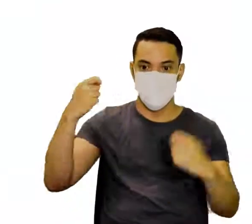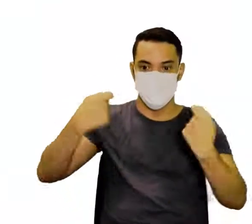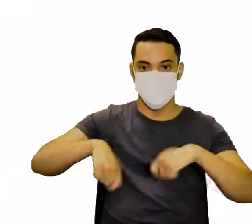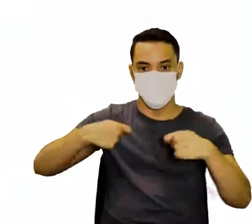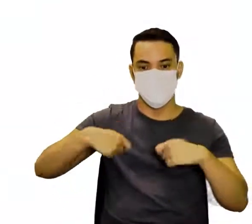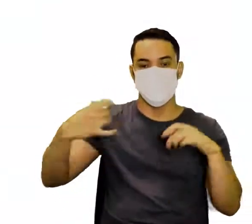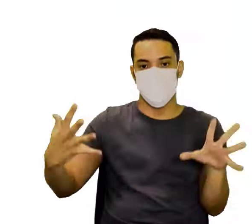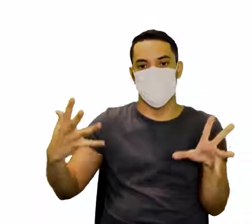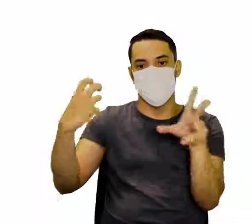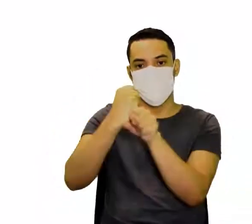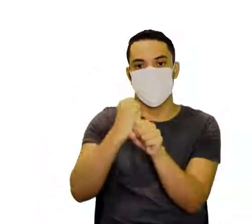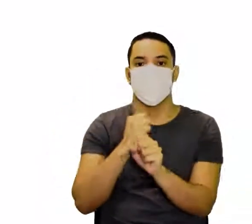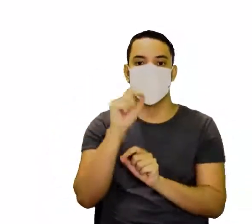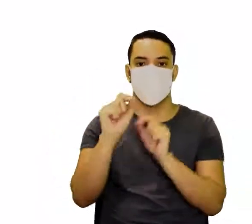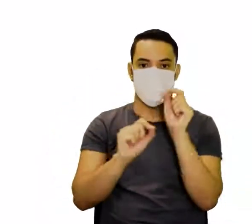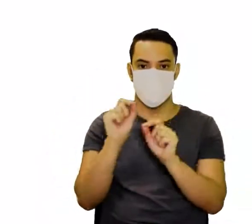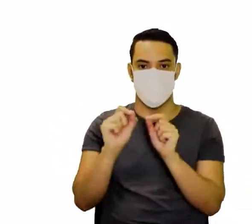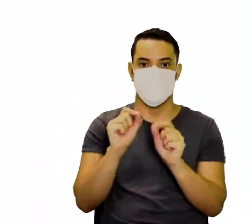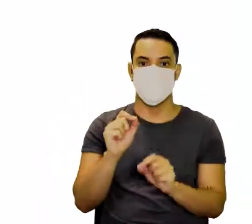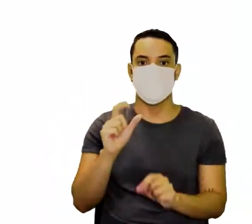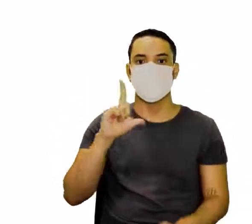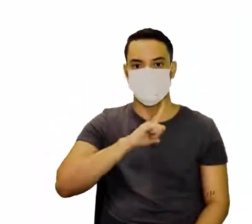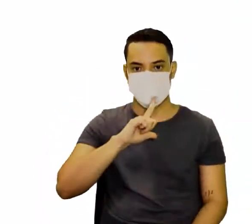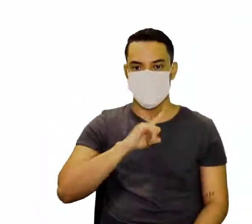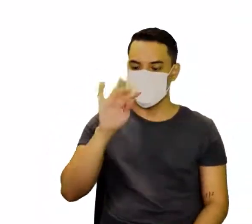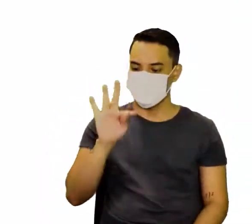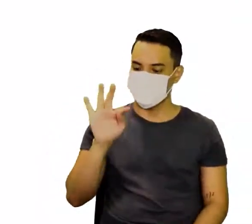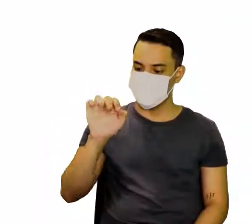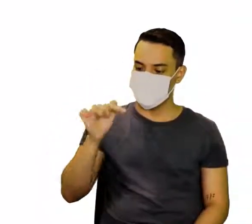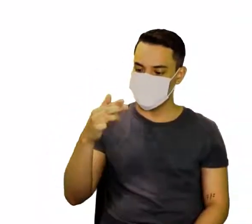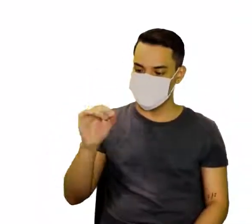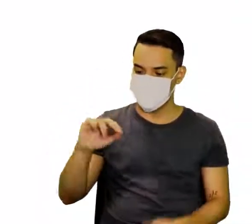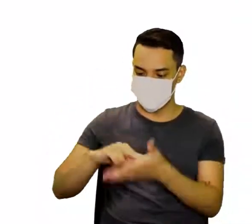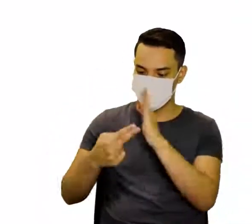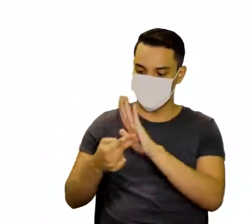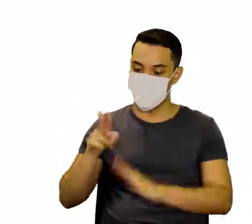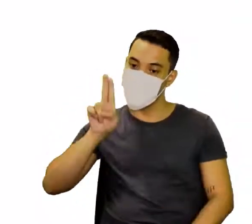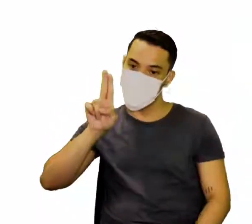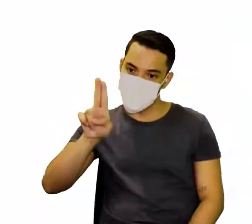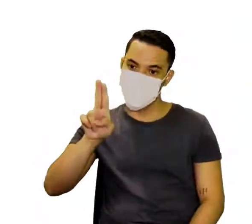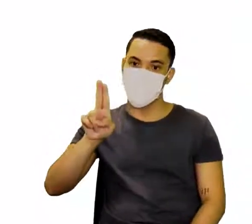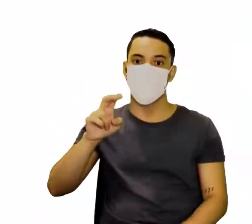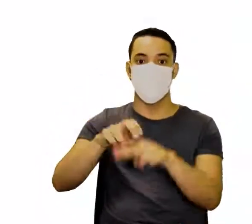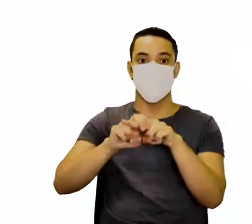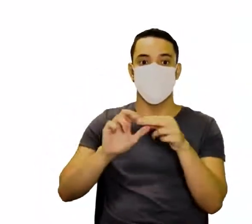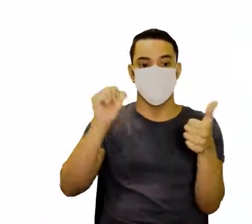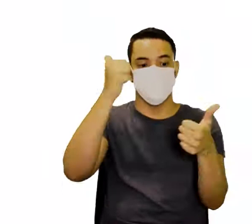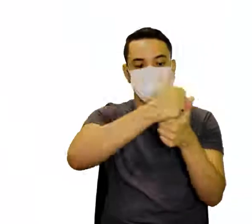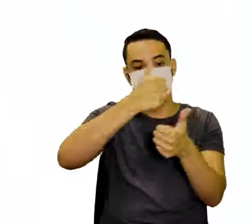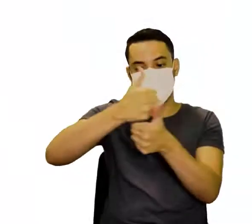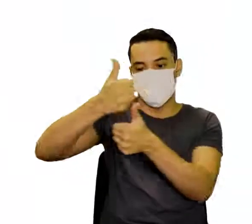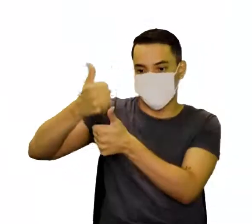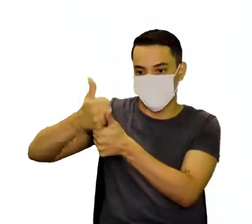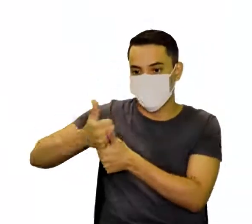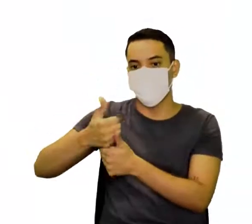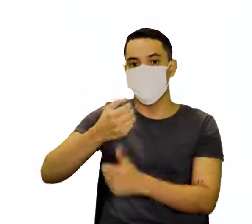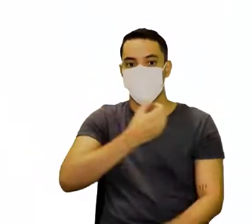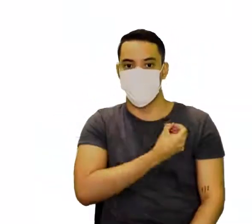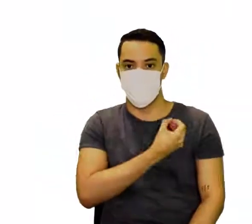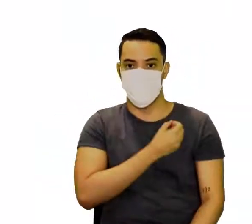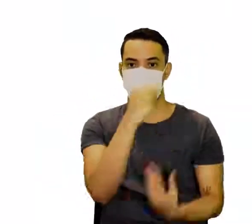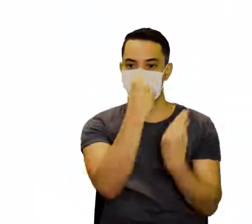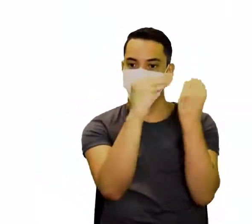como eu falei para vocês, essa questão da tensão, olha aqui, a gente vai substituir esses valores de